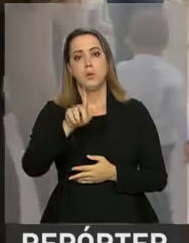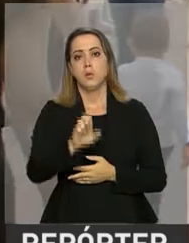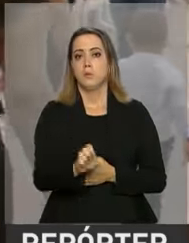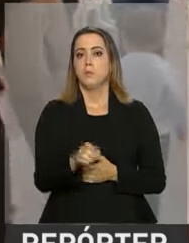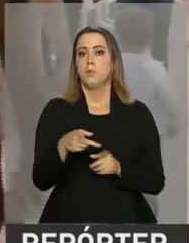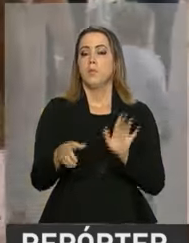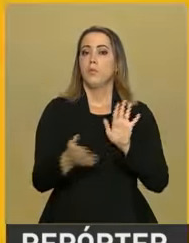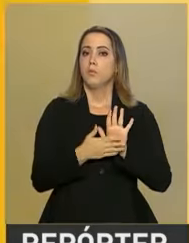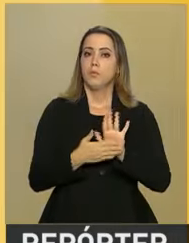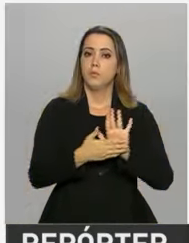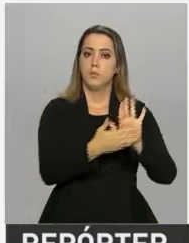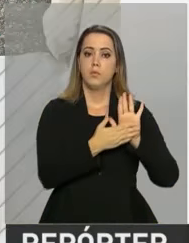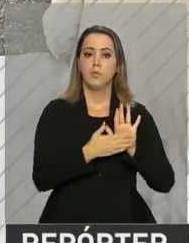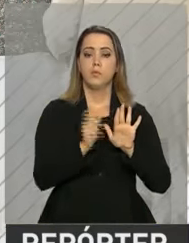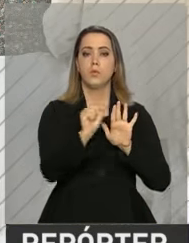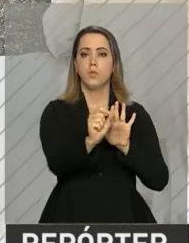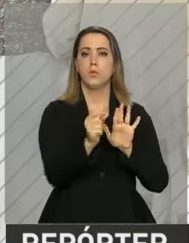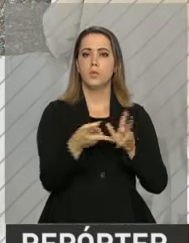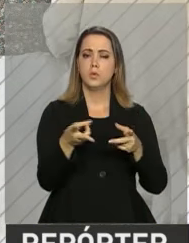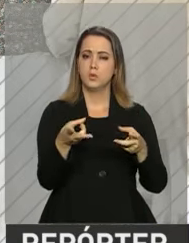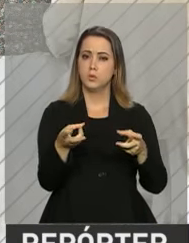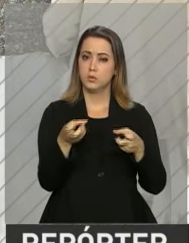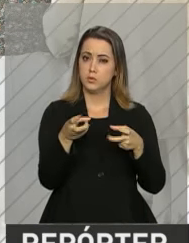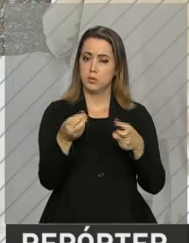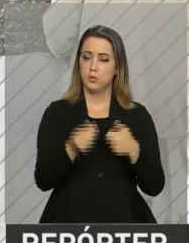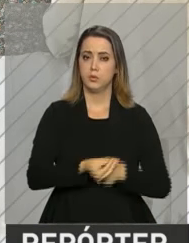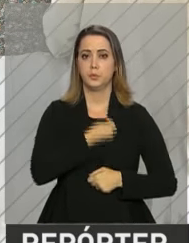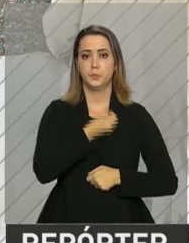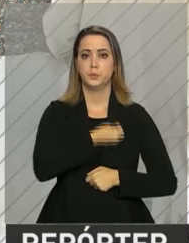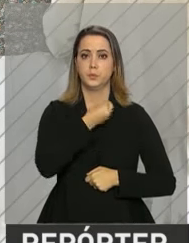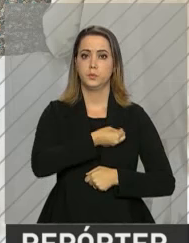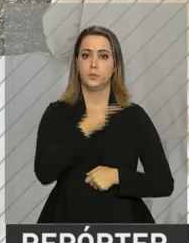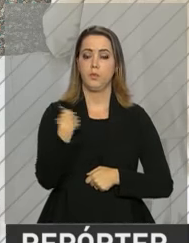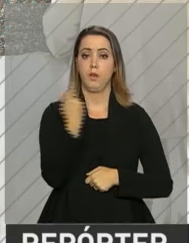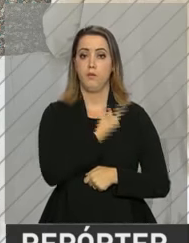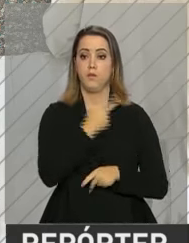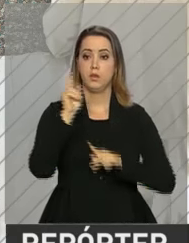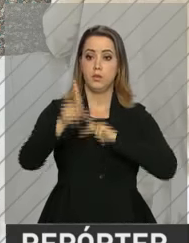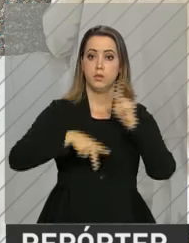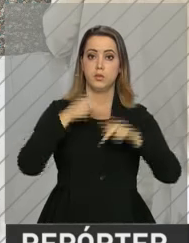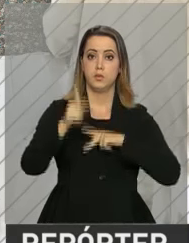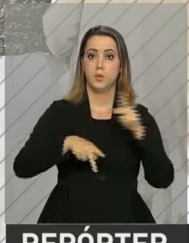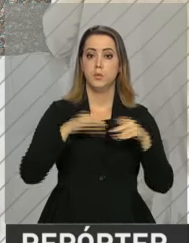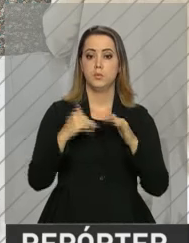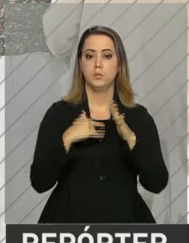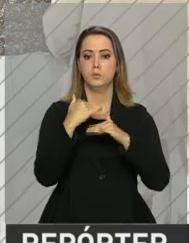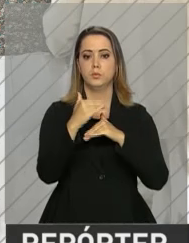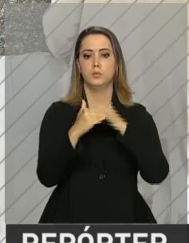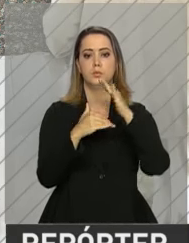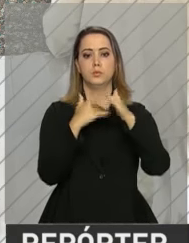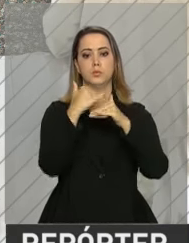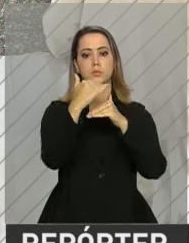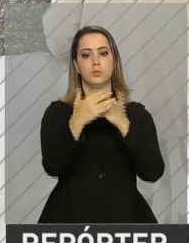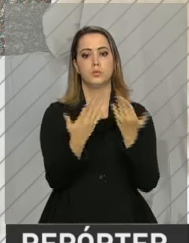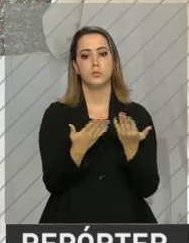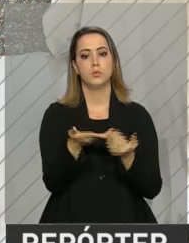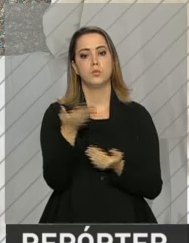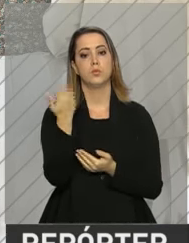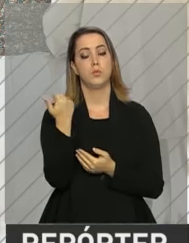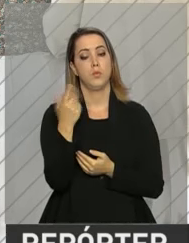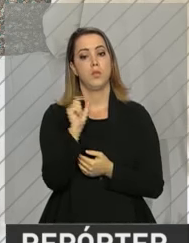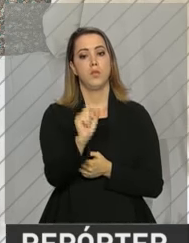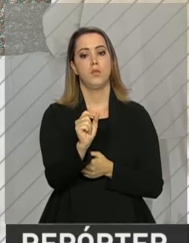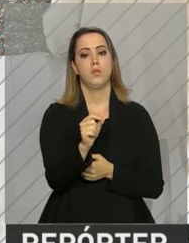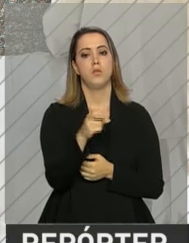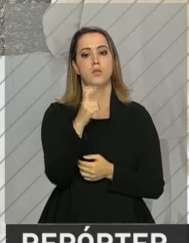Estatística mostram que a expectativa média de vida da nossa população tem crescido nos últimos anos. Em 2015,